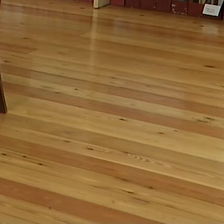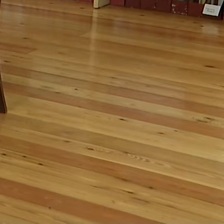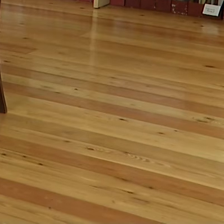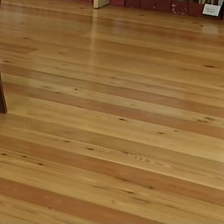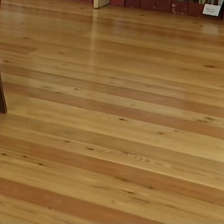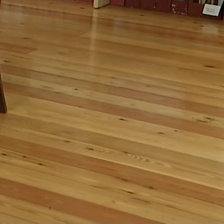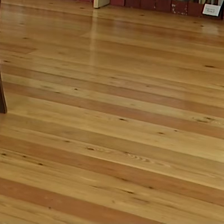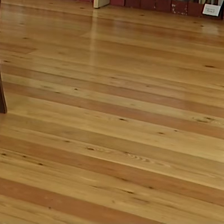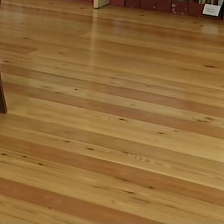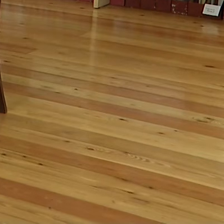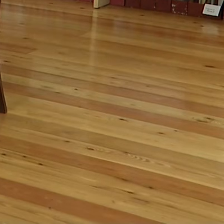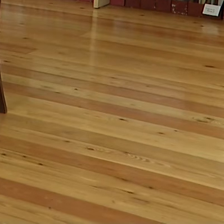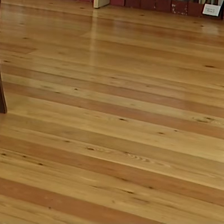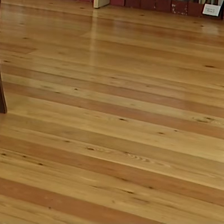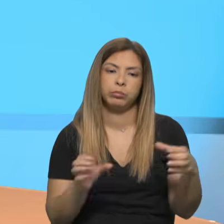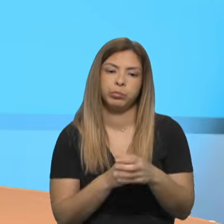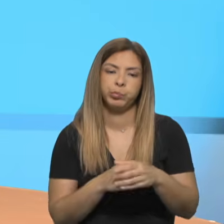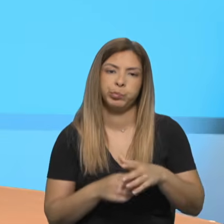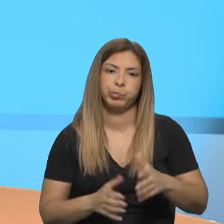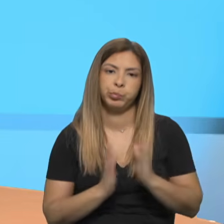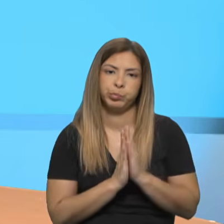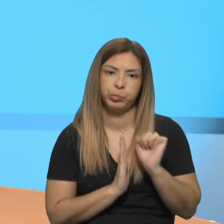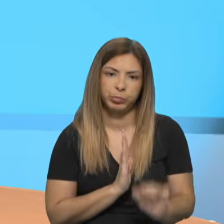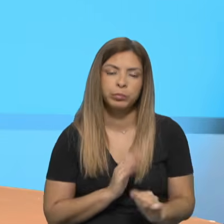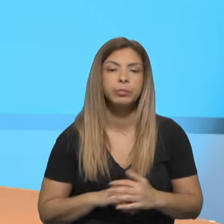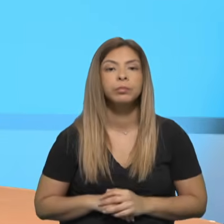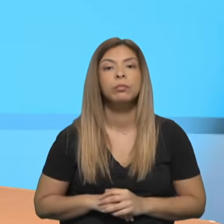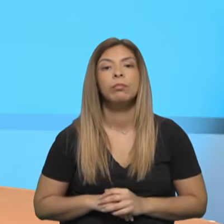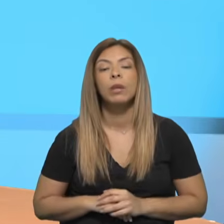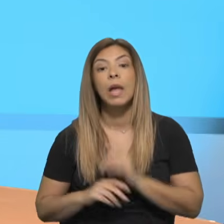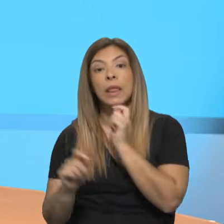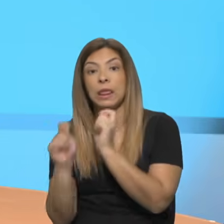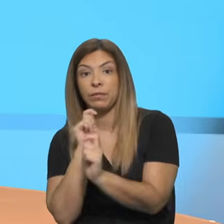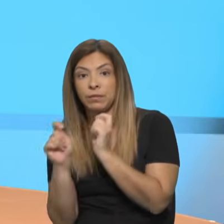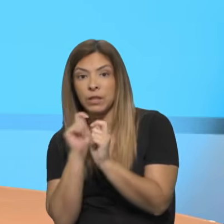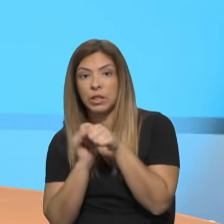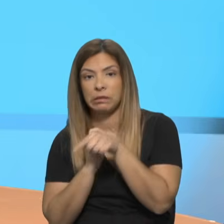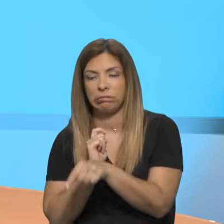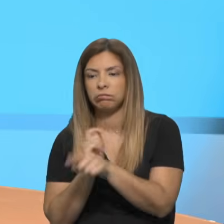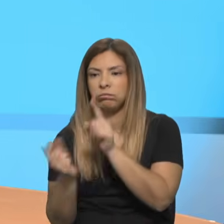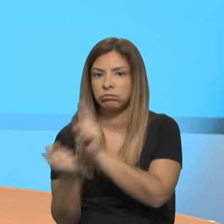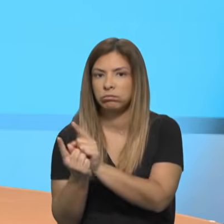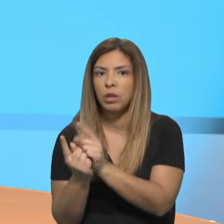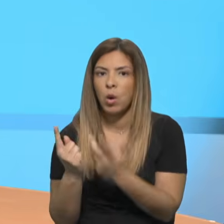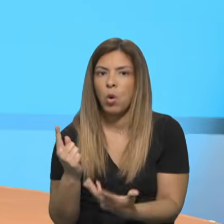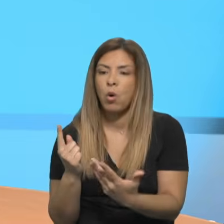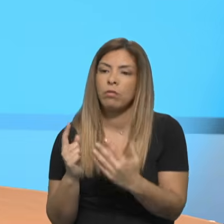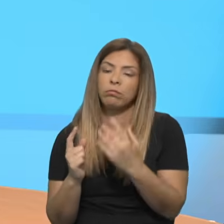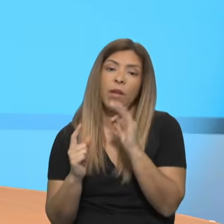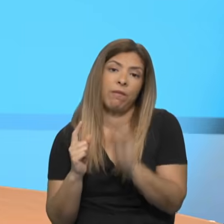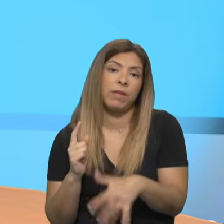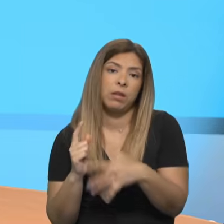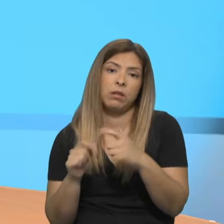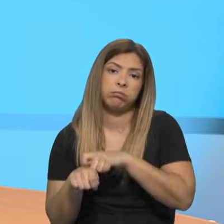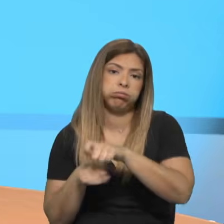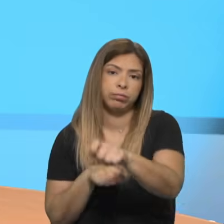em Lisboa, esta semana. A entrevista ao Presidente da Conferência Episcopal Portuguesa, que agora termina o mandato, pode ser vista no próximo